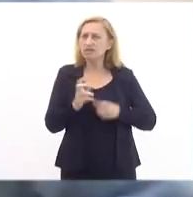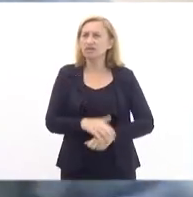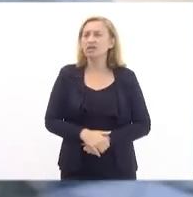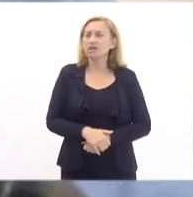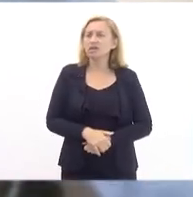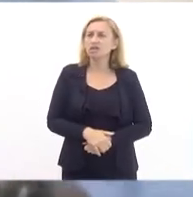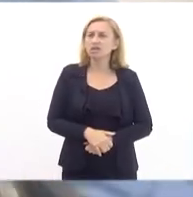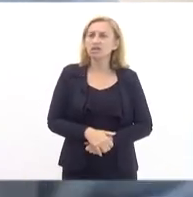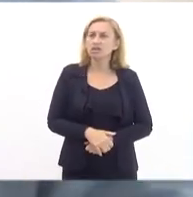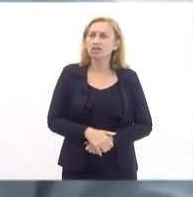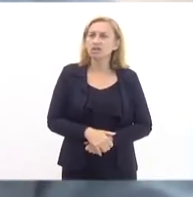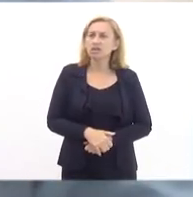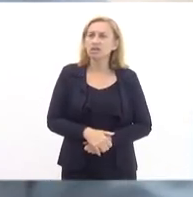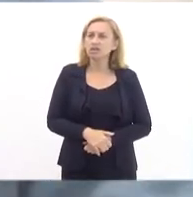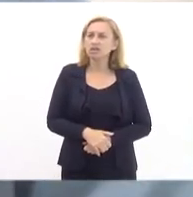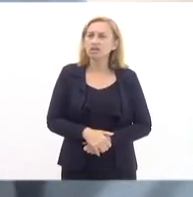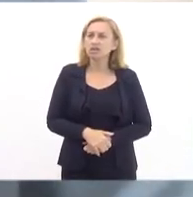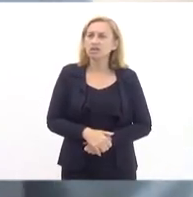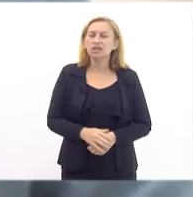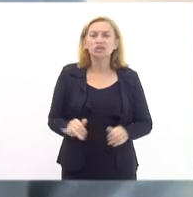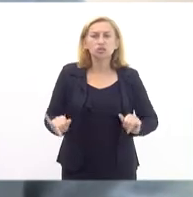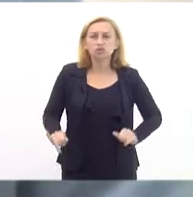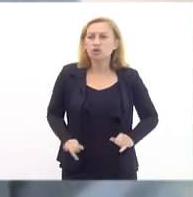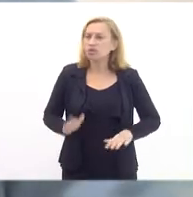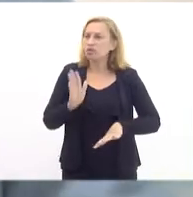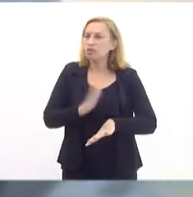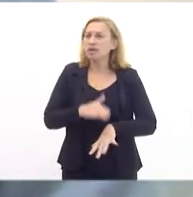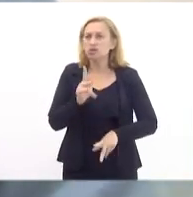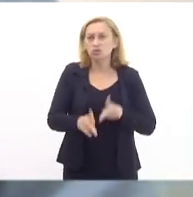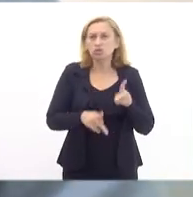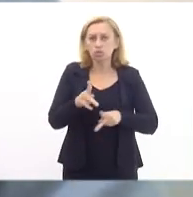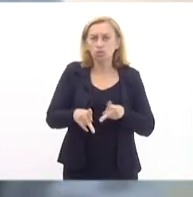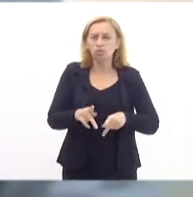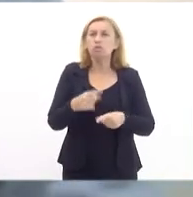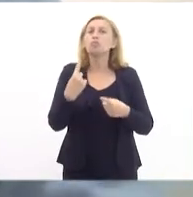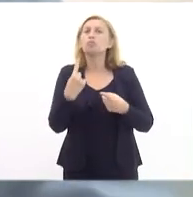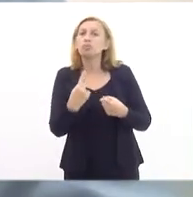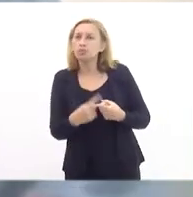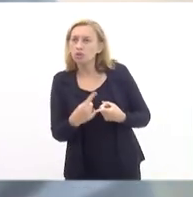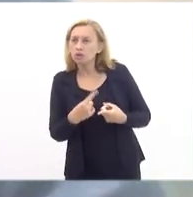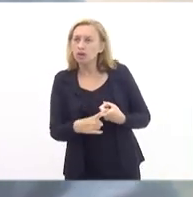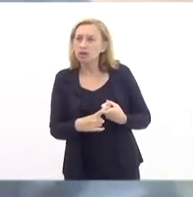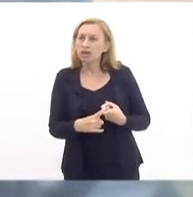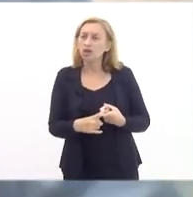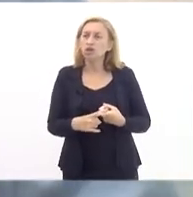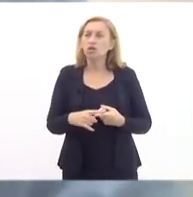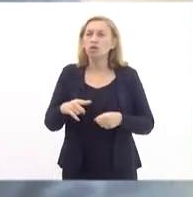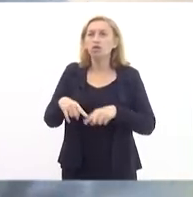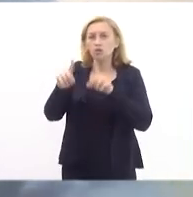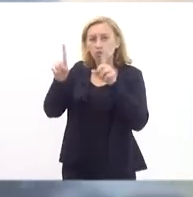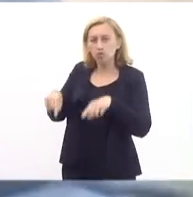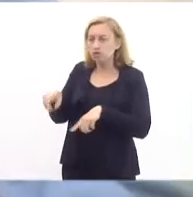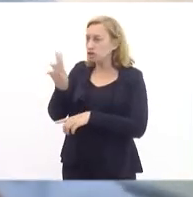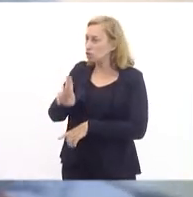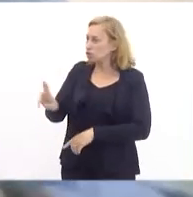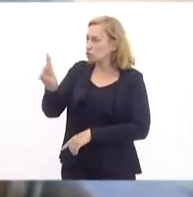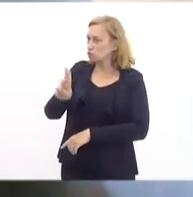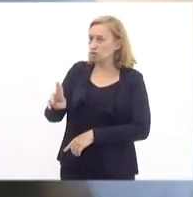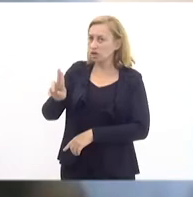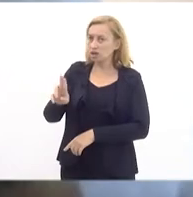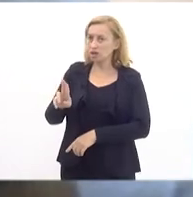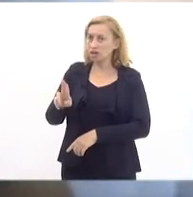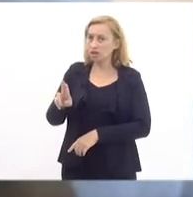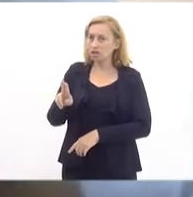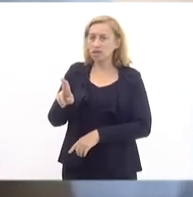a corda estoura no lado mais fraco. Ou seja, o funcionário, o usuário, tem que